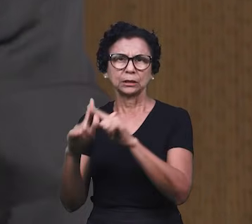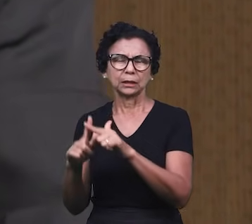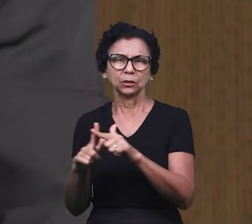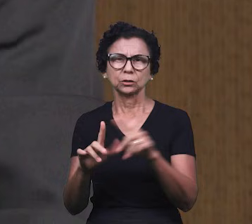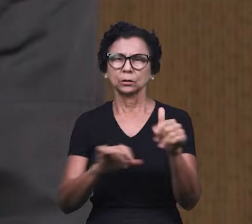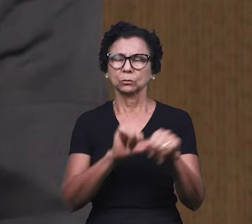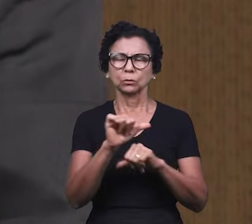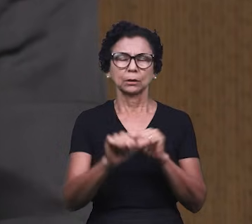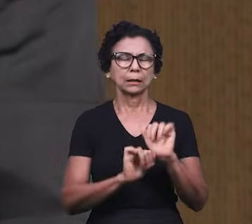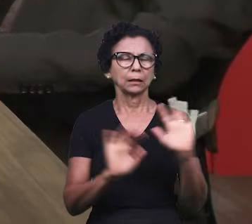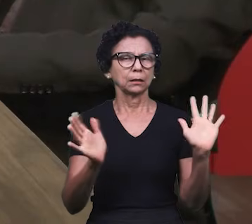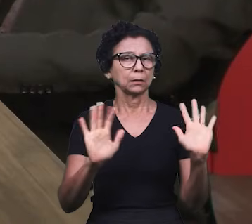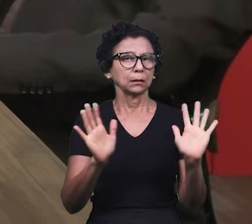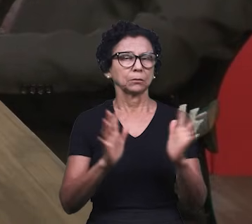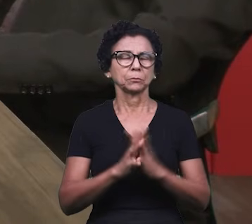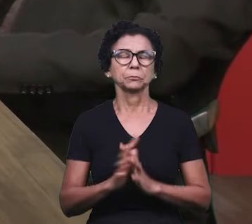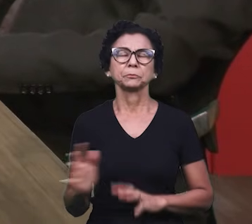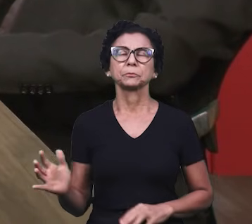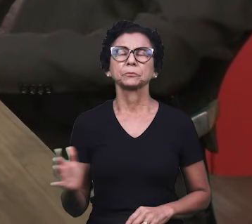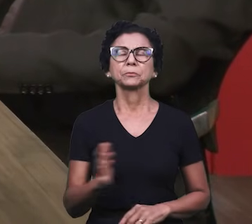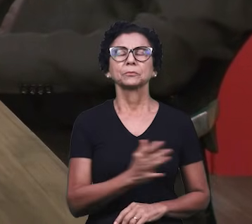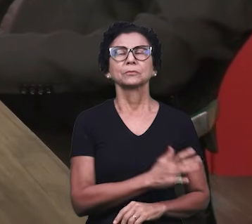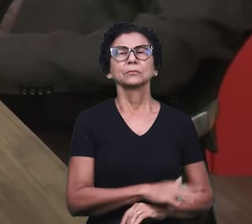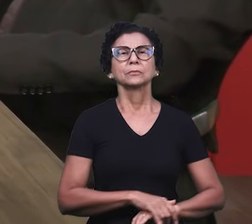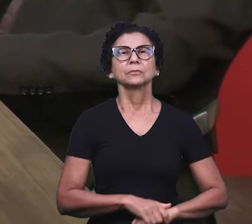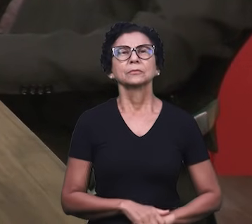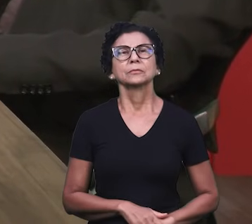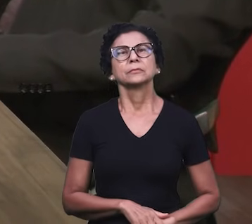que nós pregamos. Usem como referência, né?